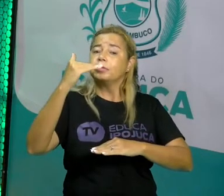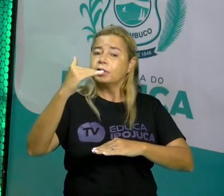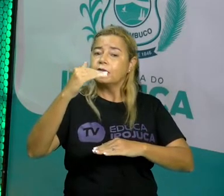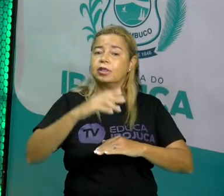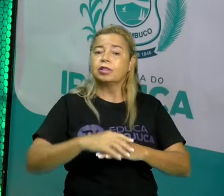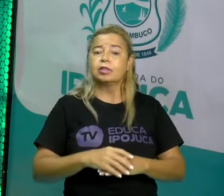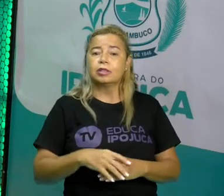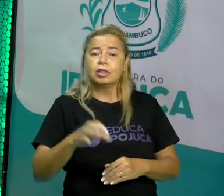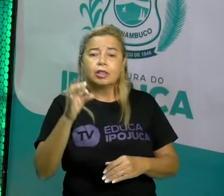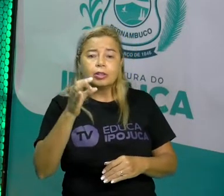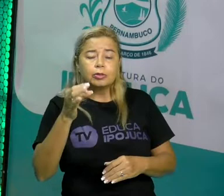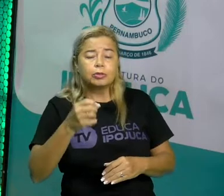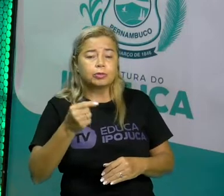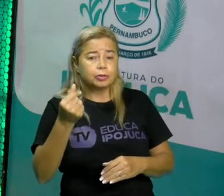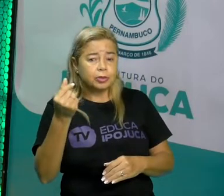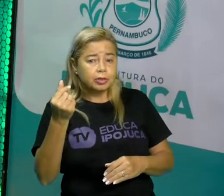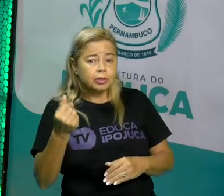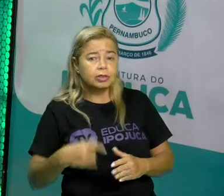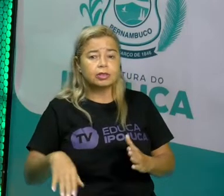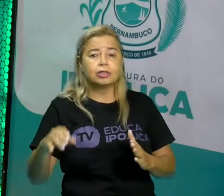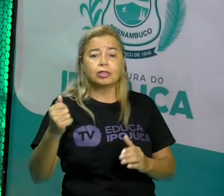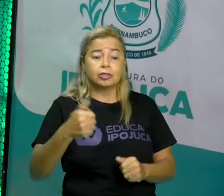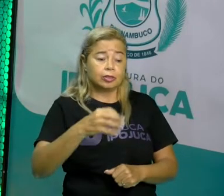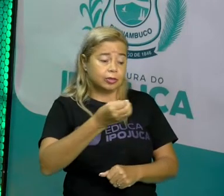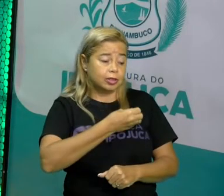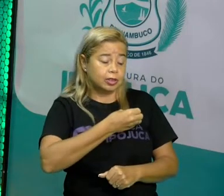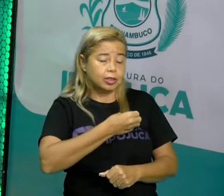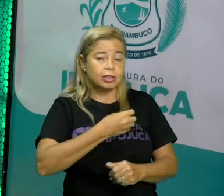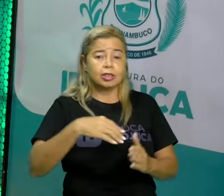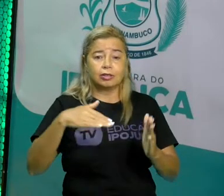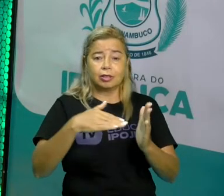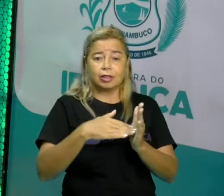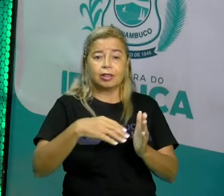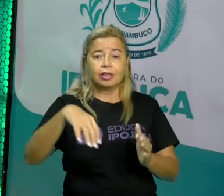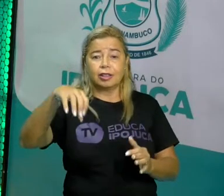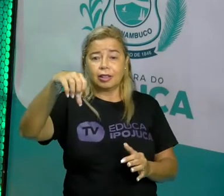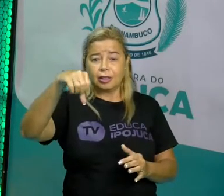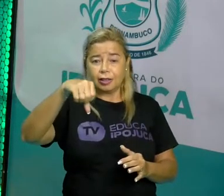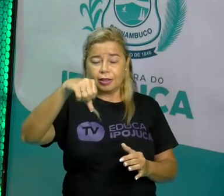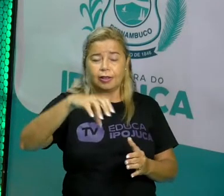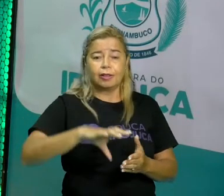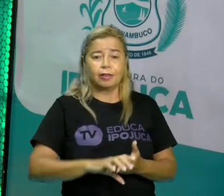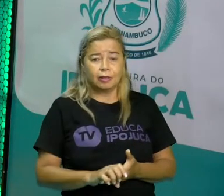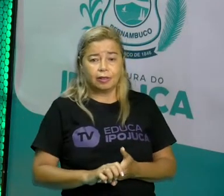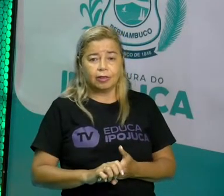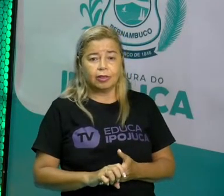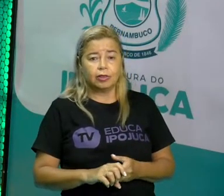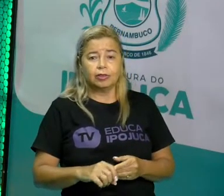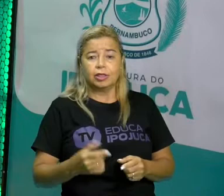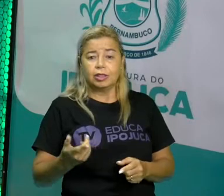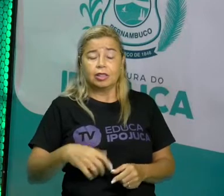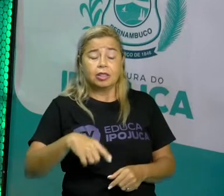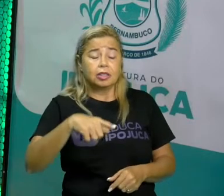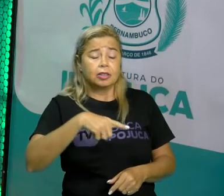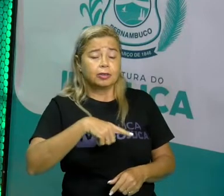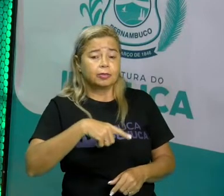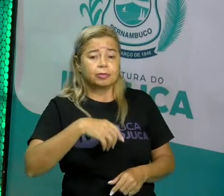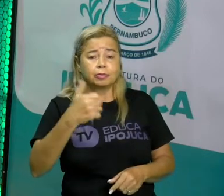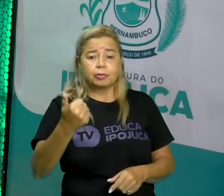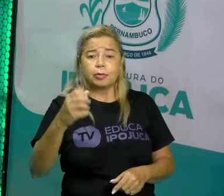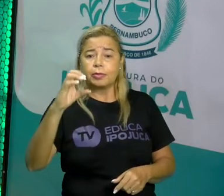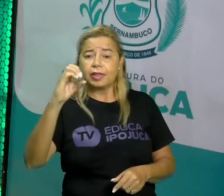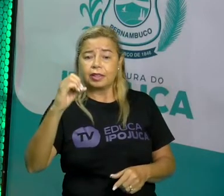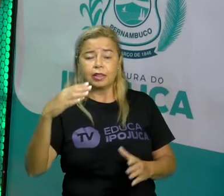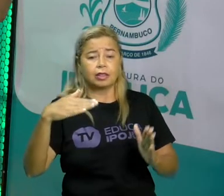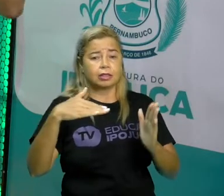a 9. Se eu tenho 10, eu tenho já uma dezena. E com isso, se eu tenho 100, se eu tenho 1.000,